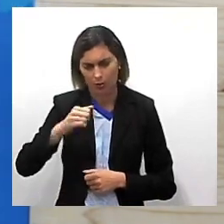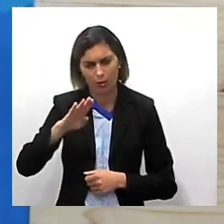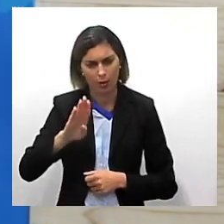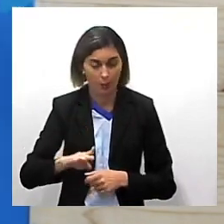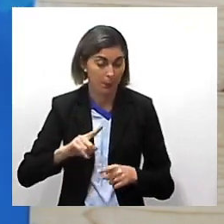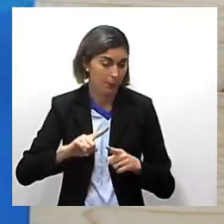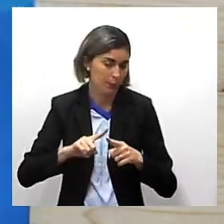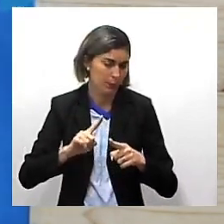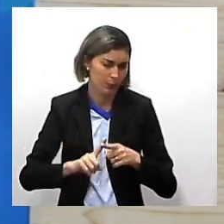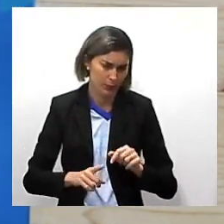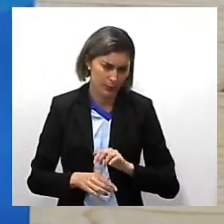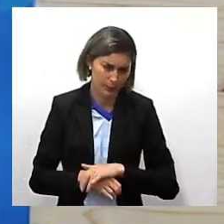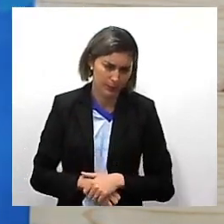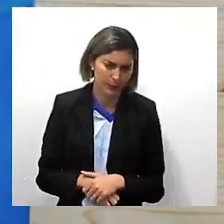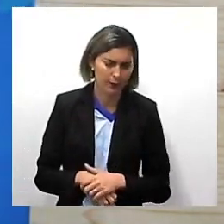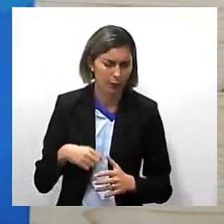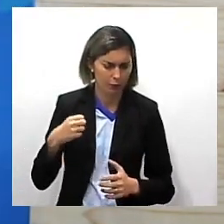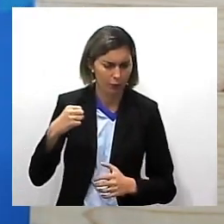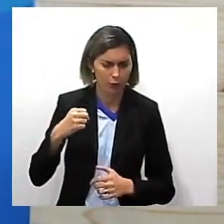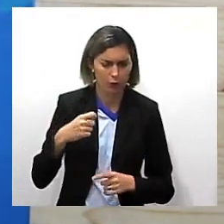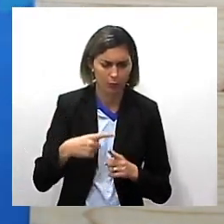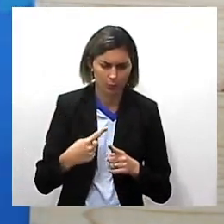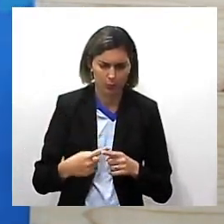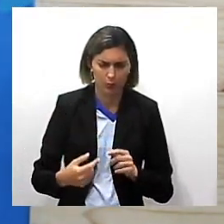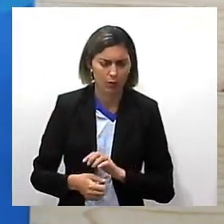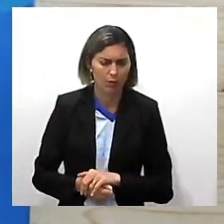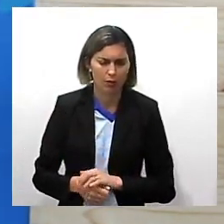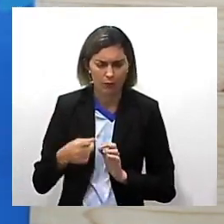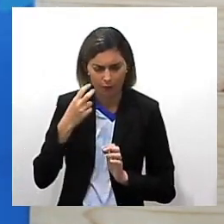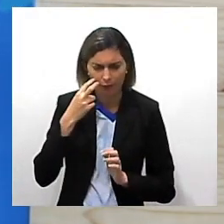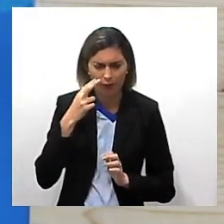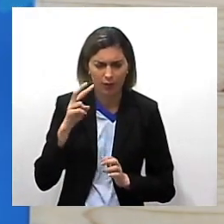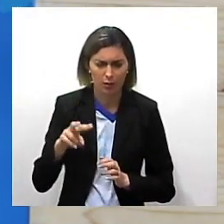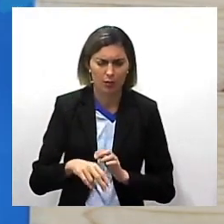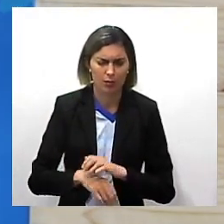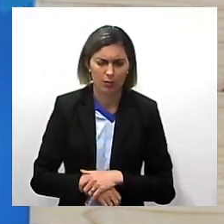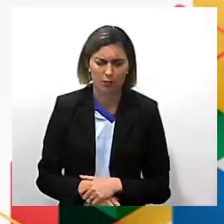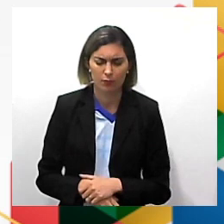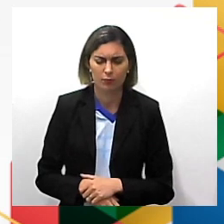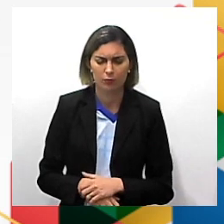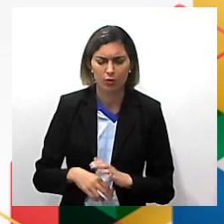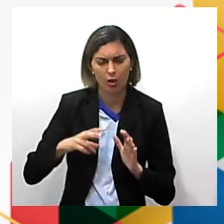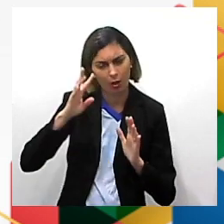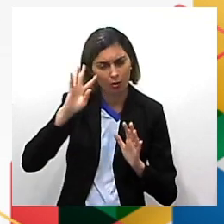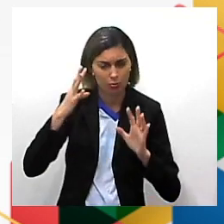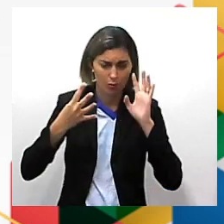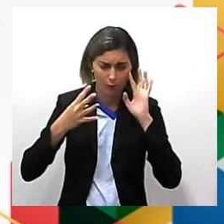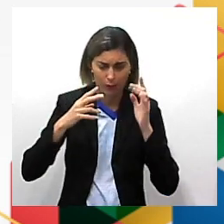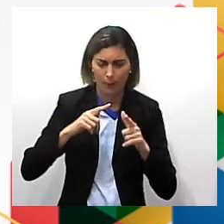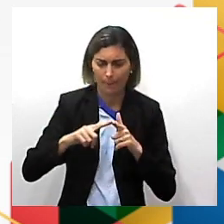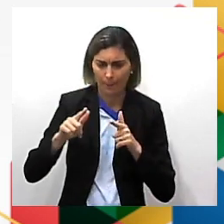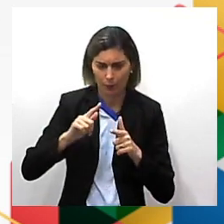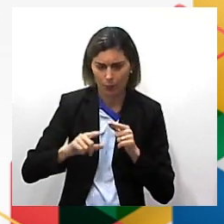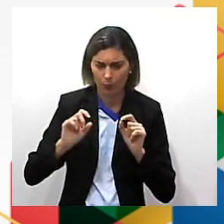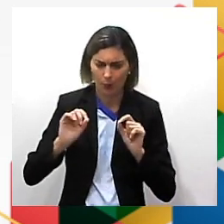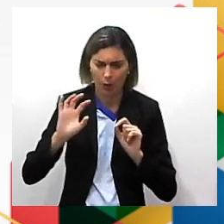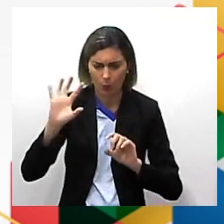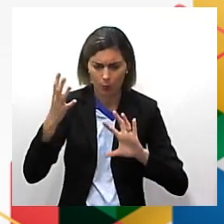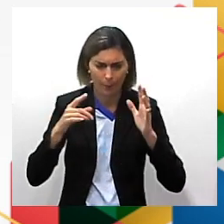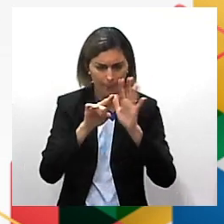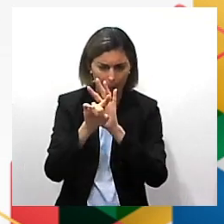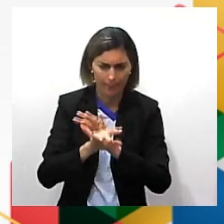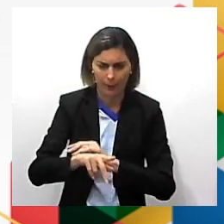Sabe por que, Jonatas, esse descritor é bem forte? Dá uma lidinha nele para mim aí. Resolver problema